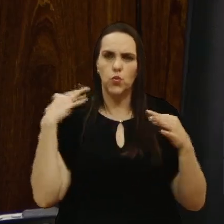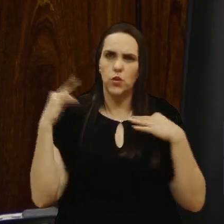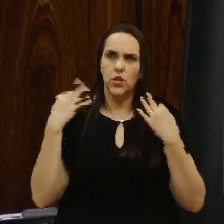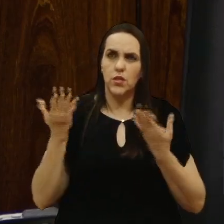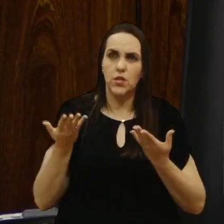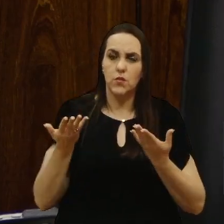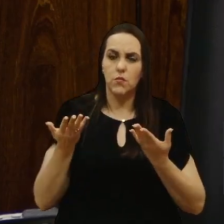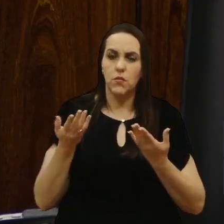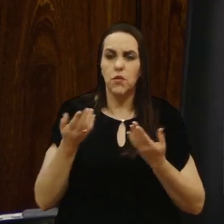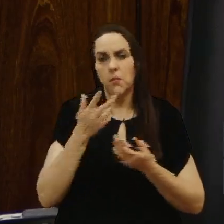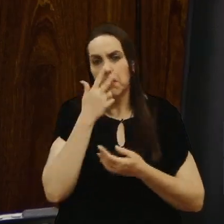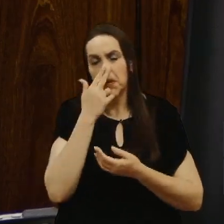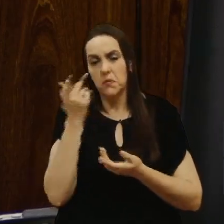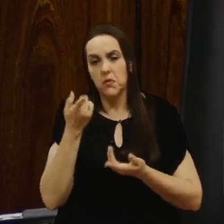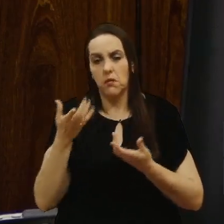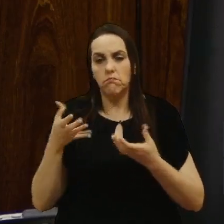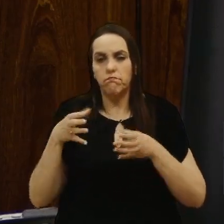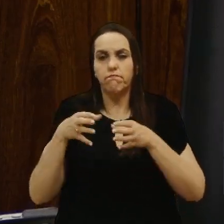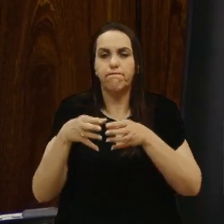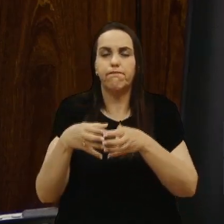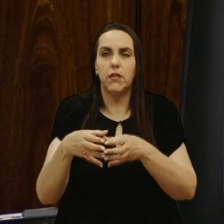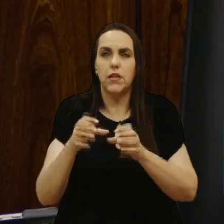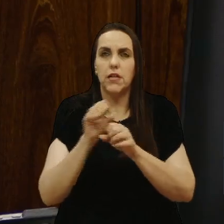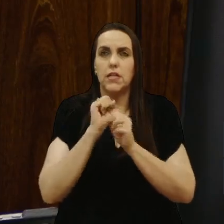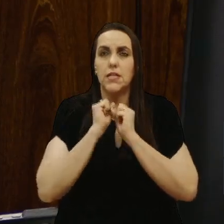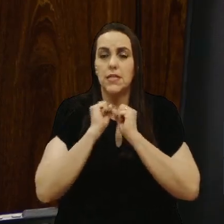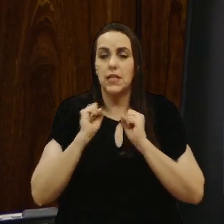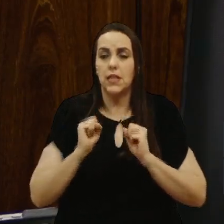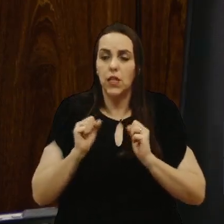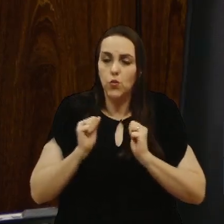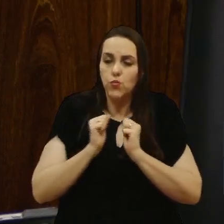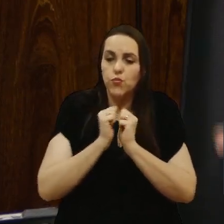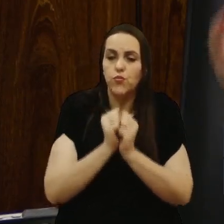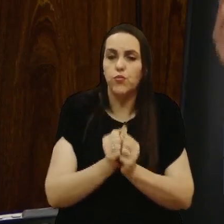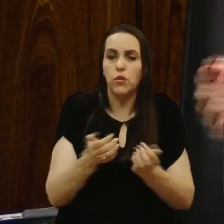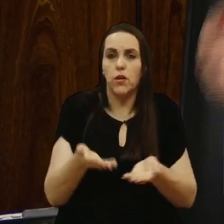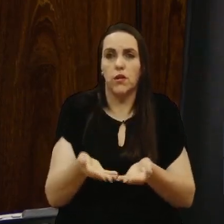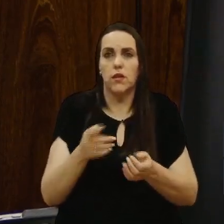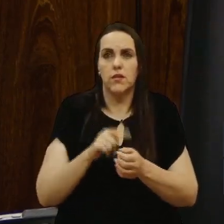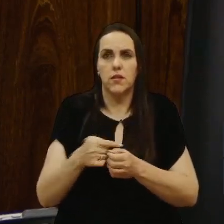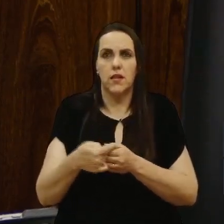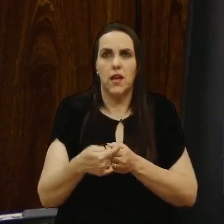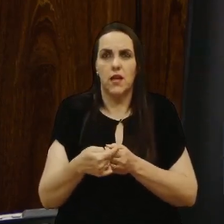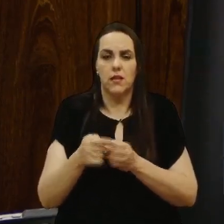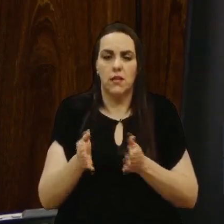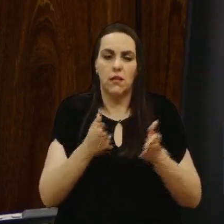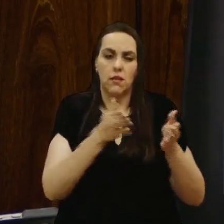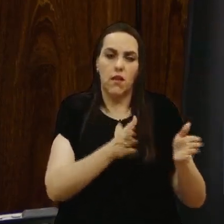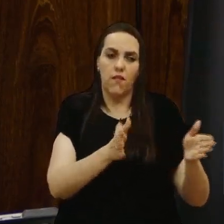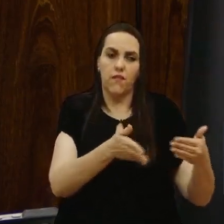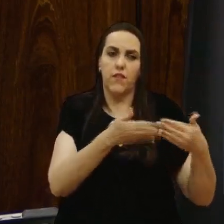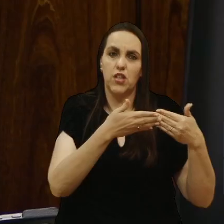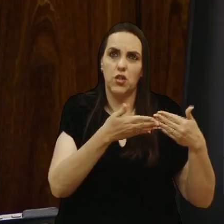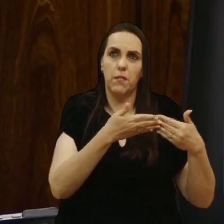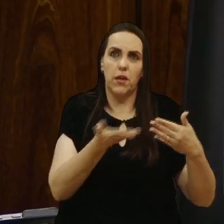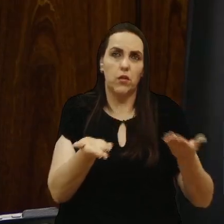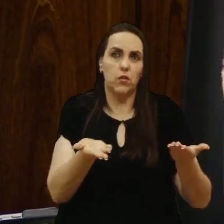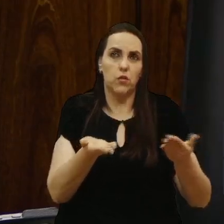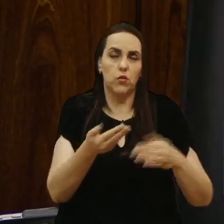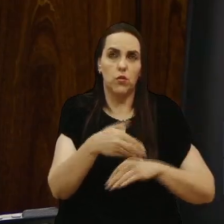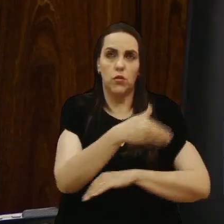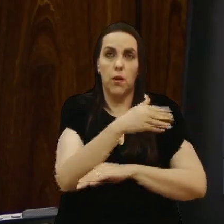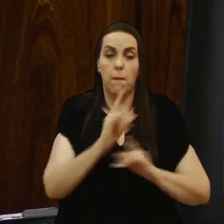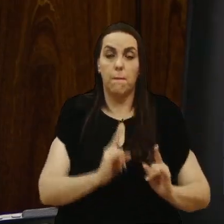se fundindo com outra secretaria no nosso município. Então, por um lado, a gente tem o fechamento da fachada de